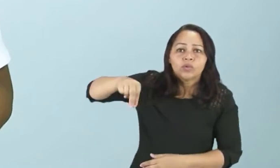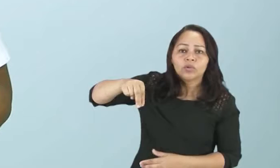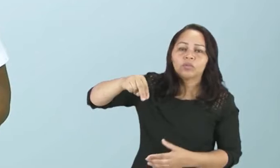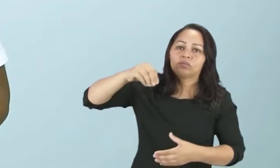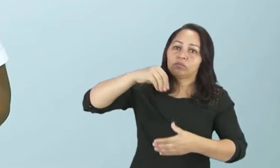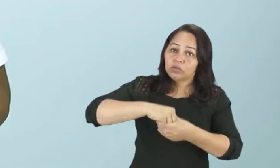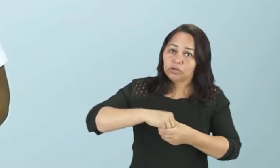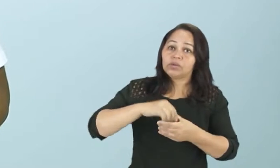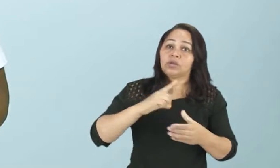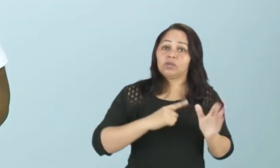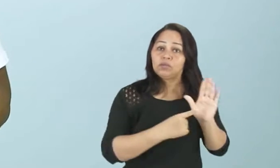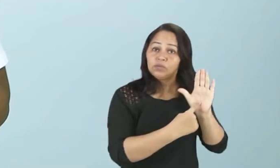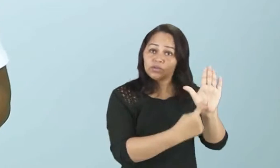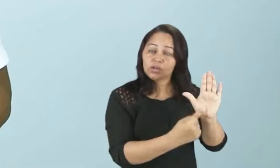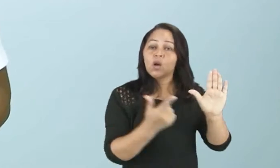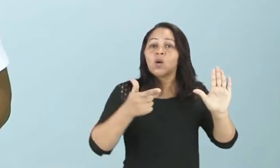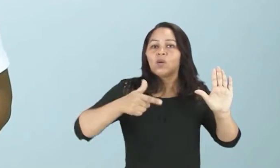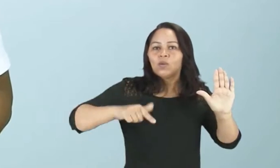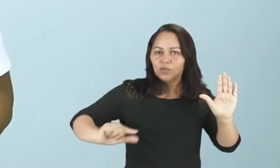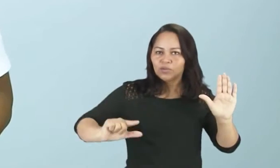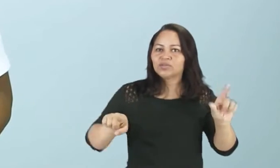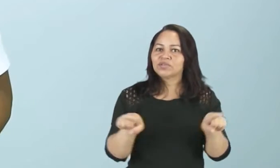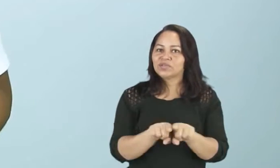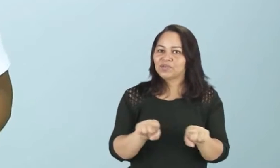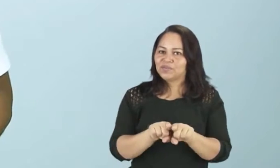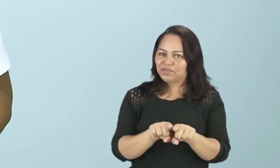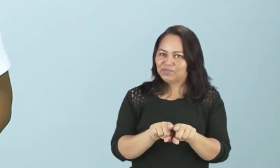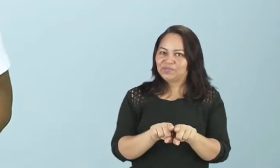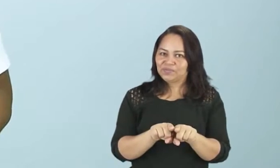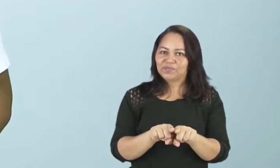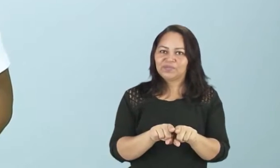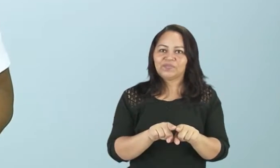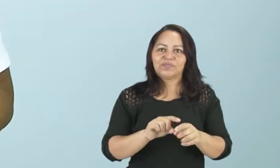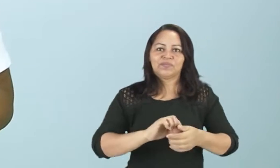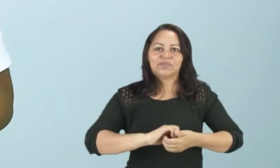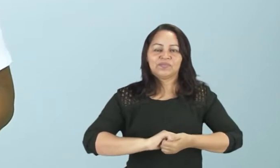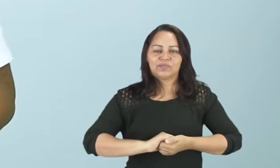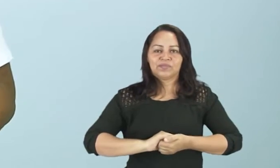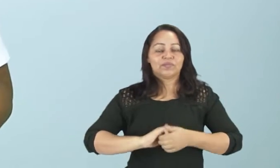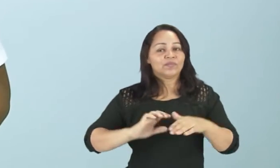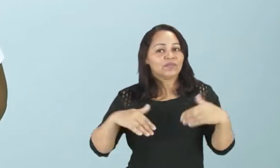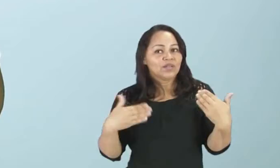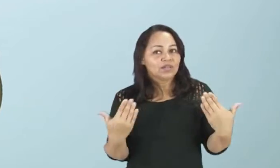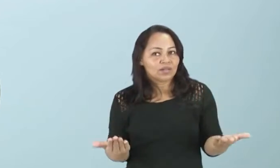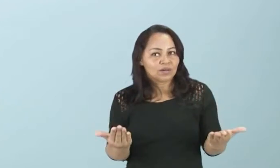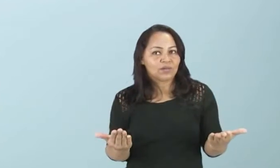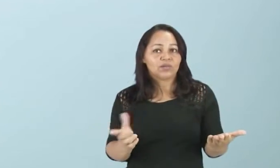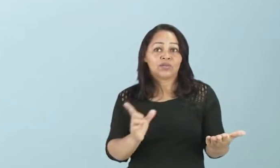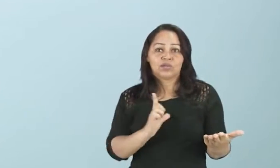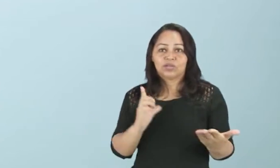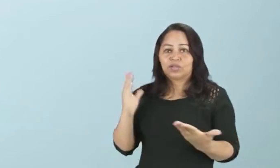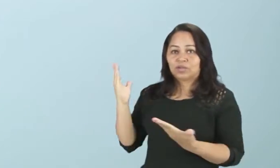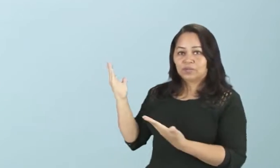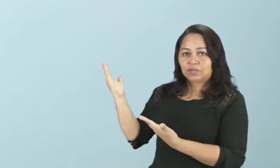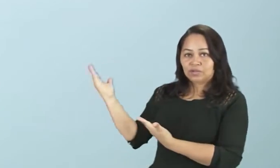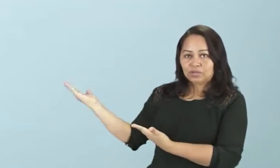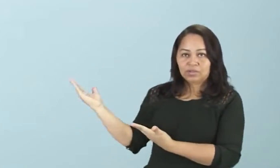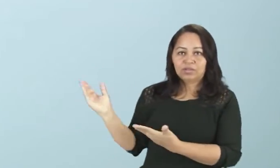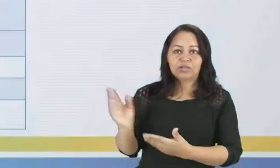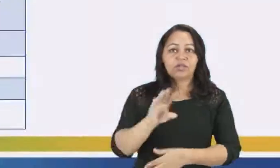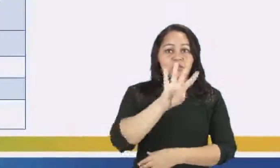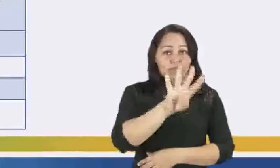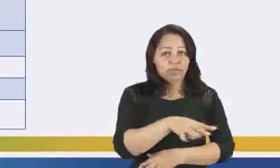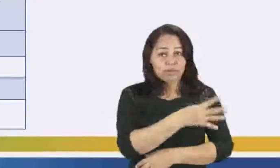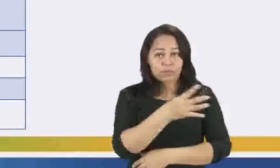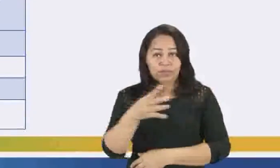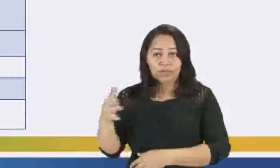dos demonstrativos, nós temos outros também, tá? Presentes. Então, nós temos aqui uma tabela com os pronomes